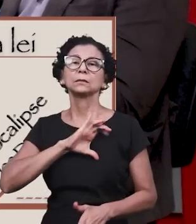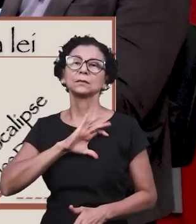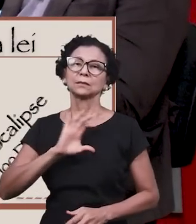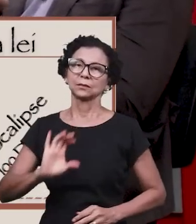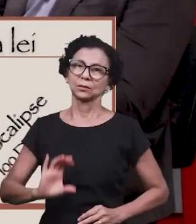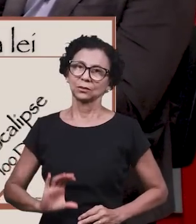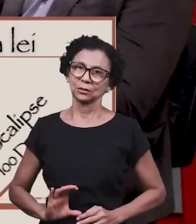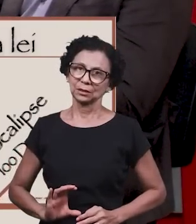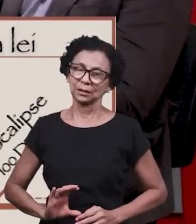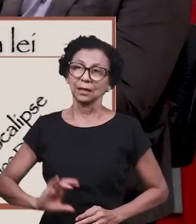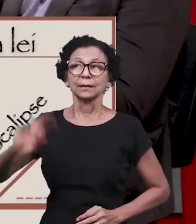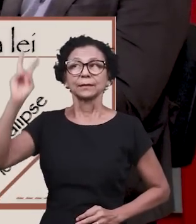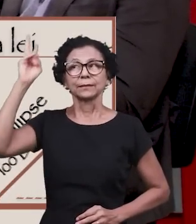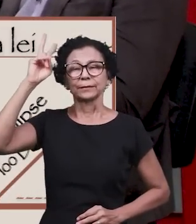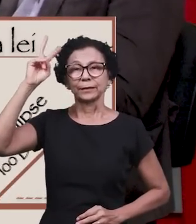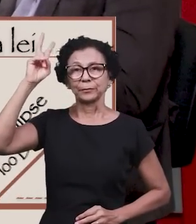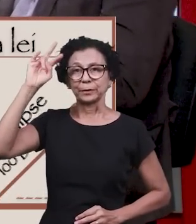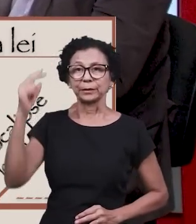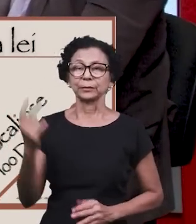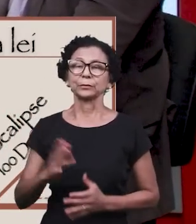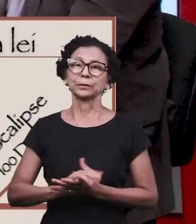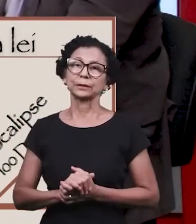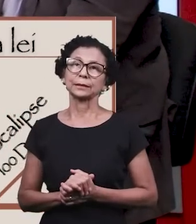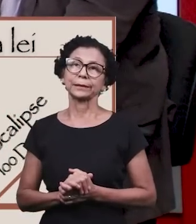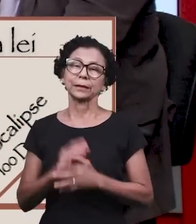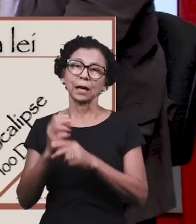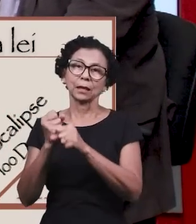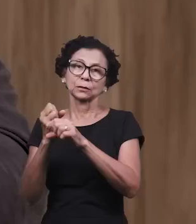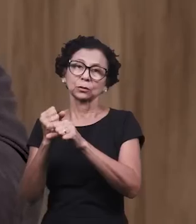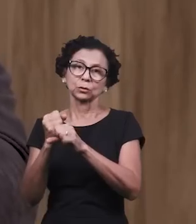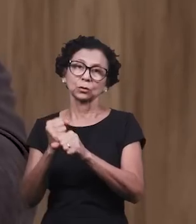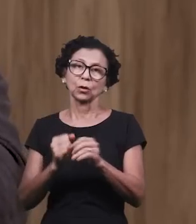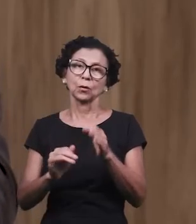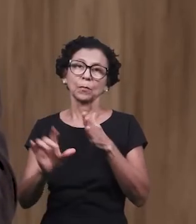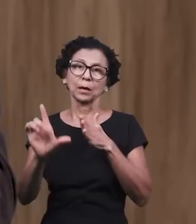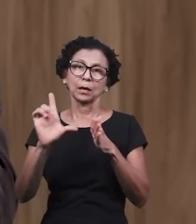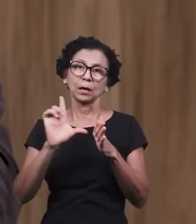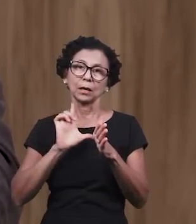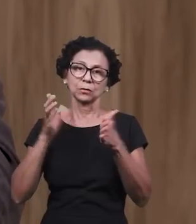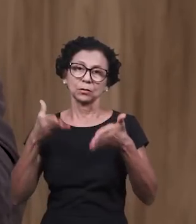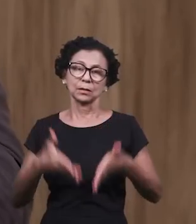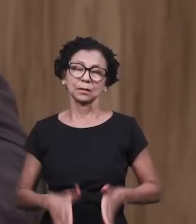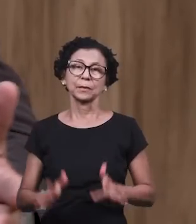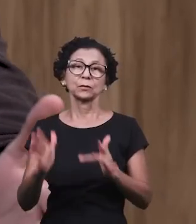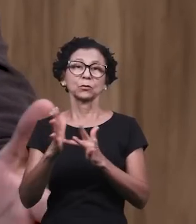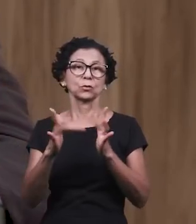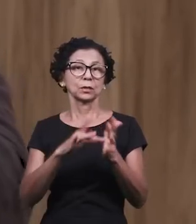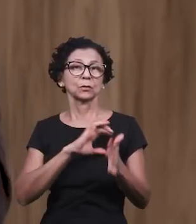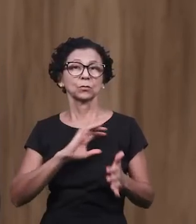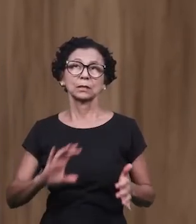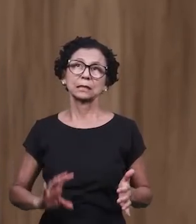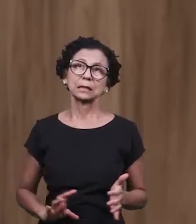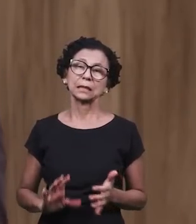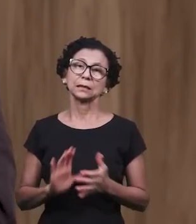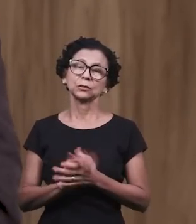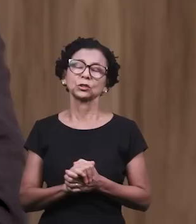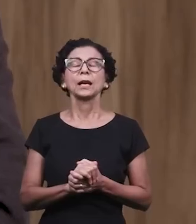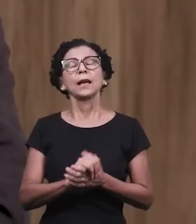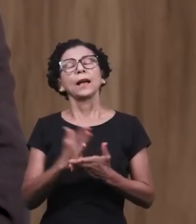grande herança dessa época é a adoração ao único Deus, porque os